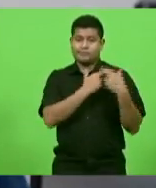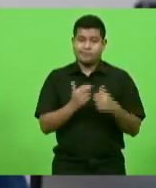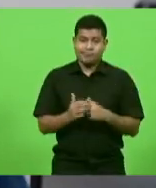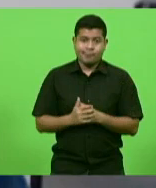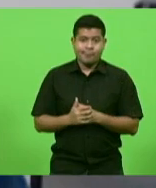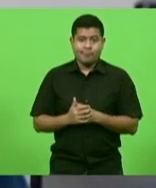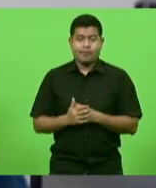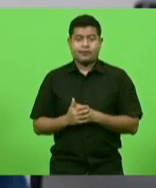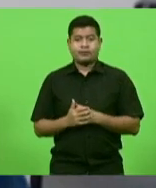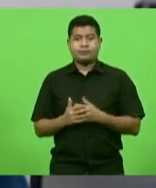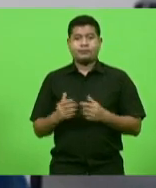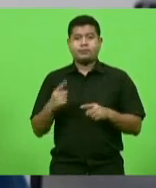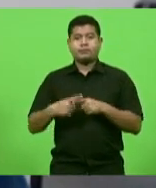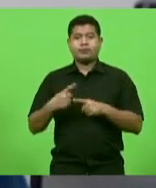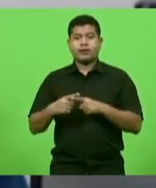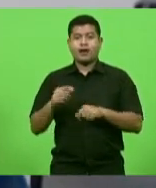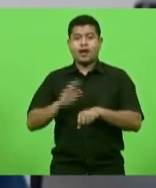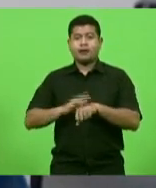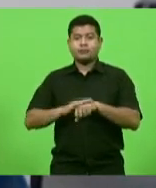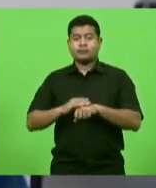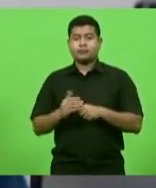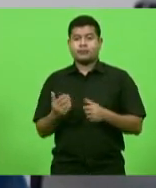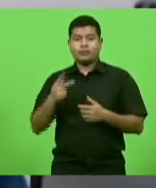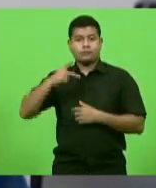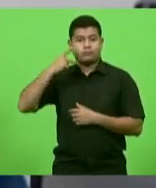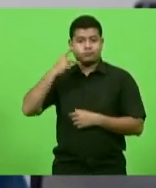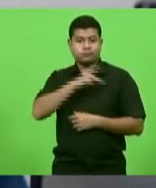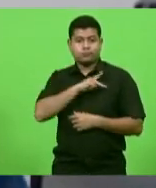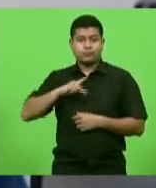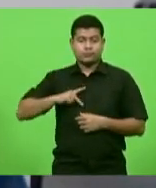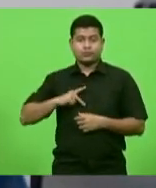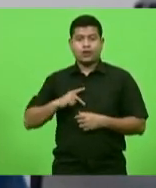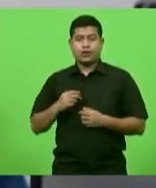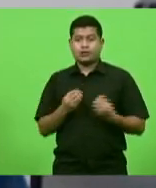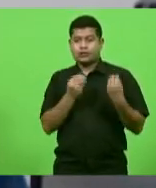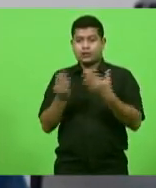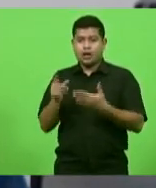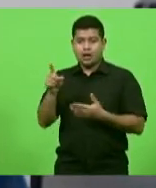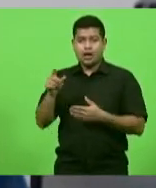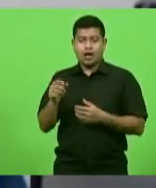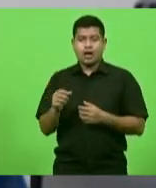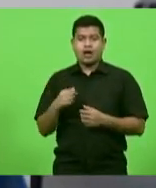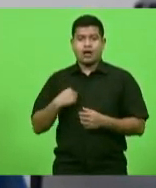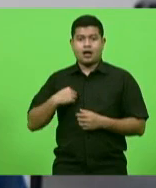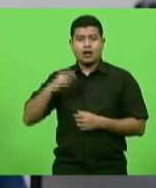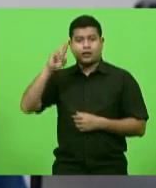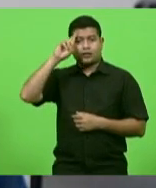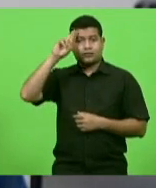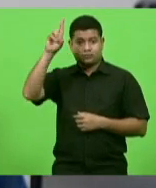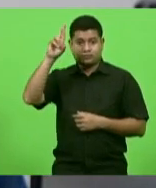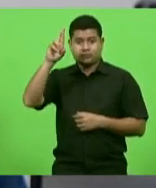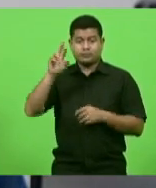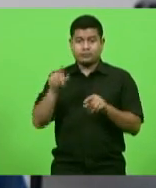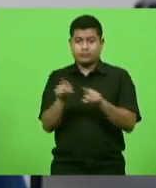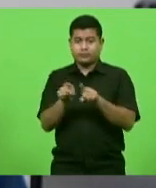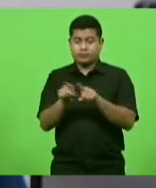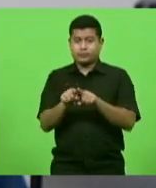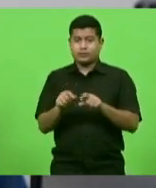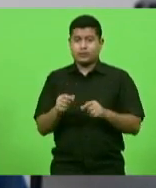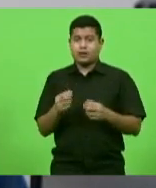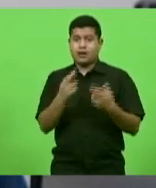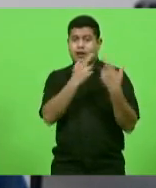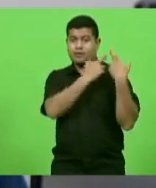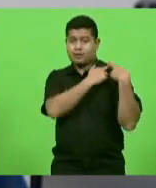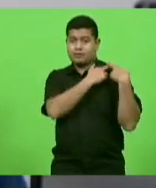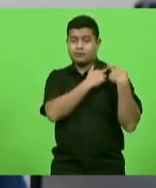porque as prerrogativas públicas ou mesmo quente constituinte poderes para o administrador público impõe o seu exercício e liberam a energia